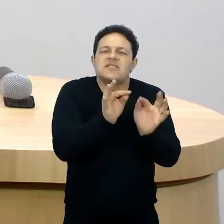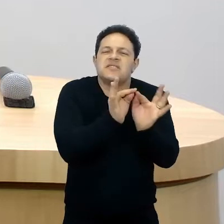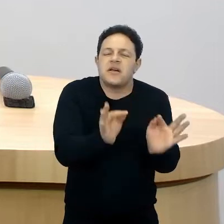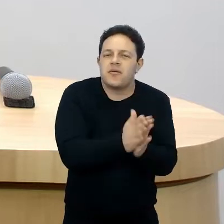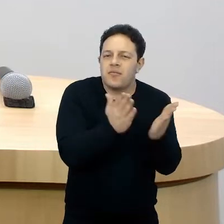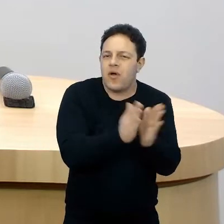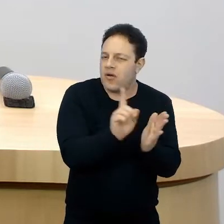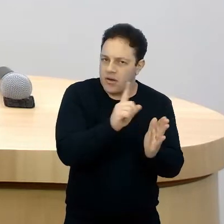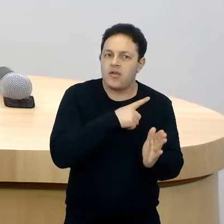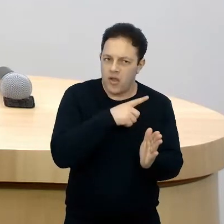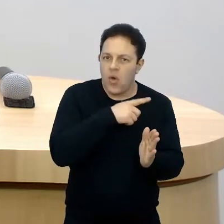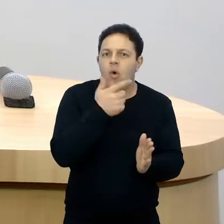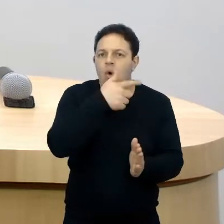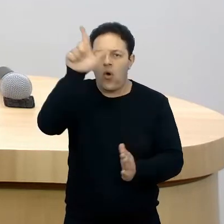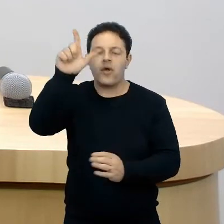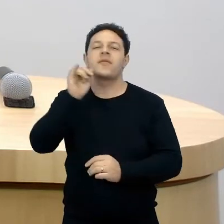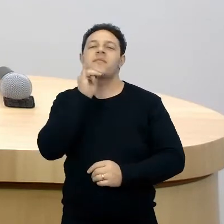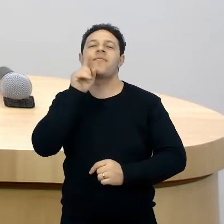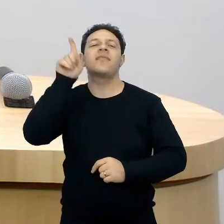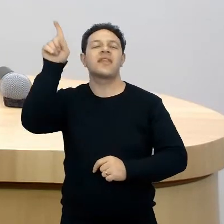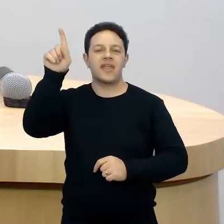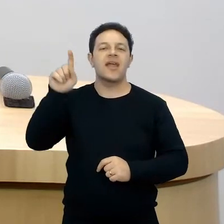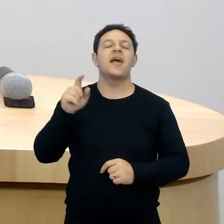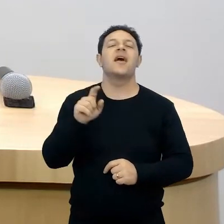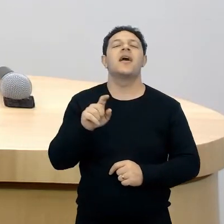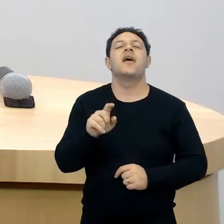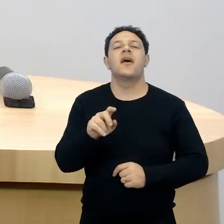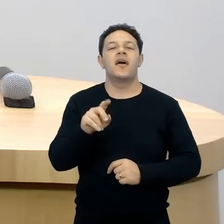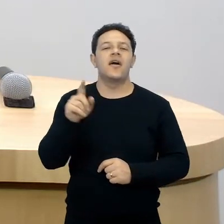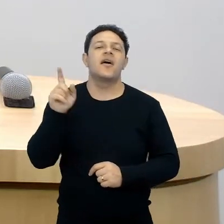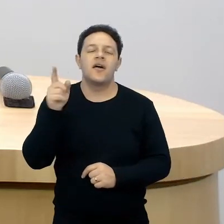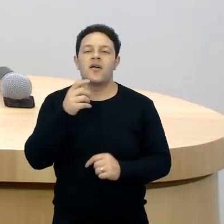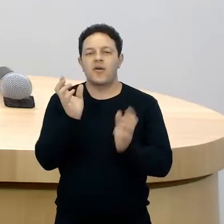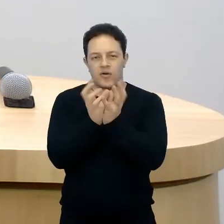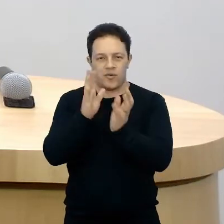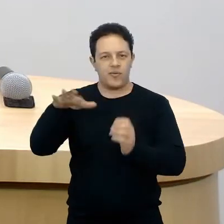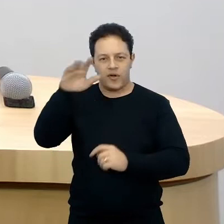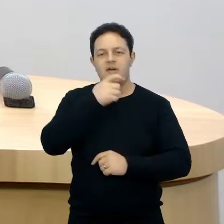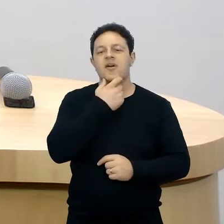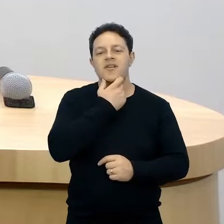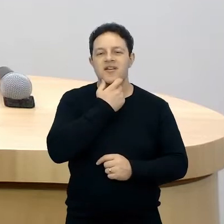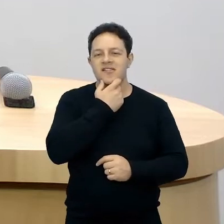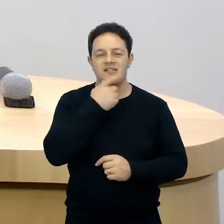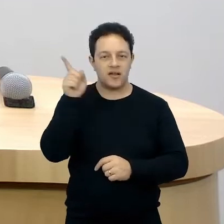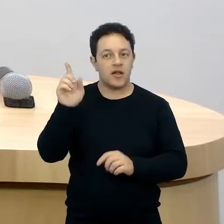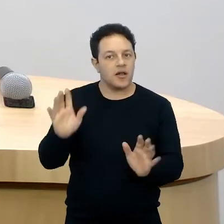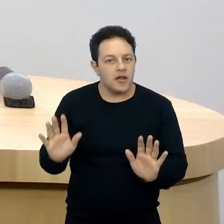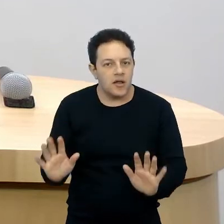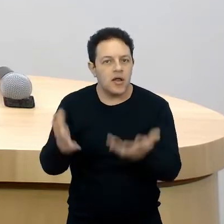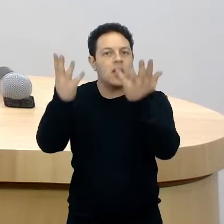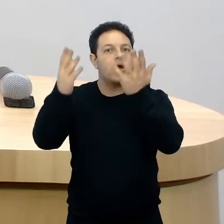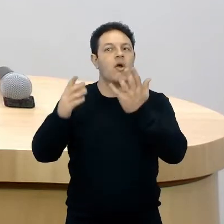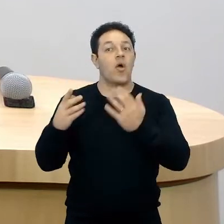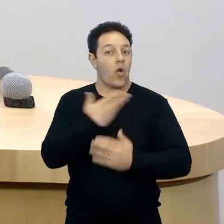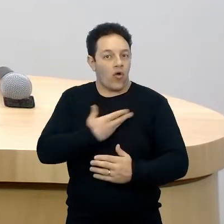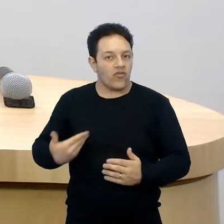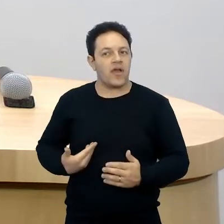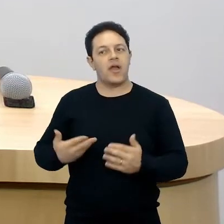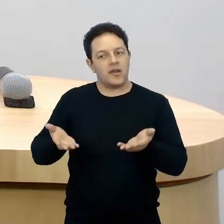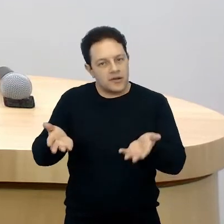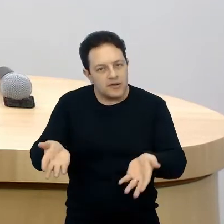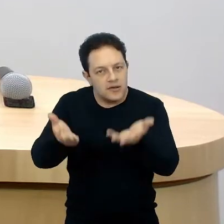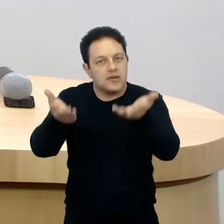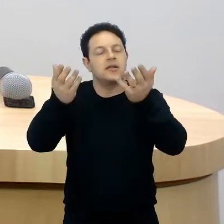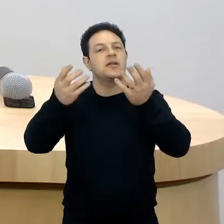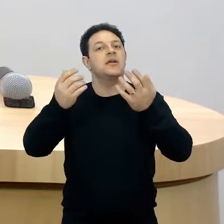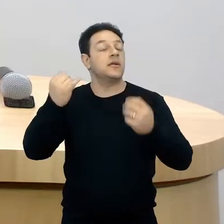União Europeia, o incentivo cultural, o governamental ao cinema local é fundamental